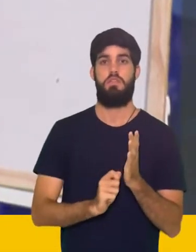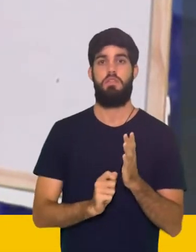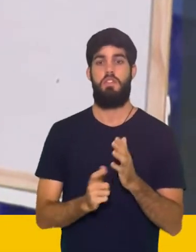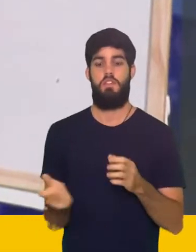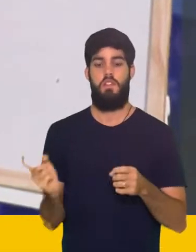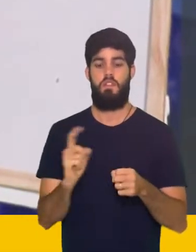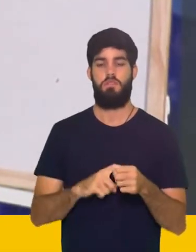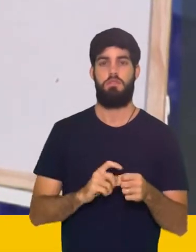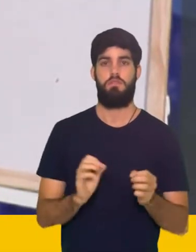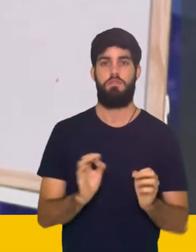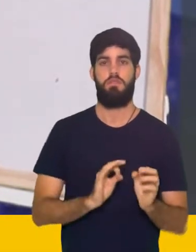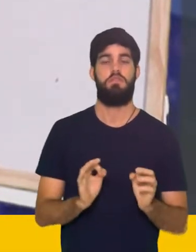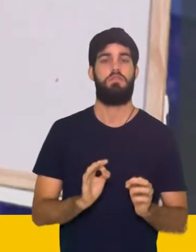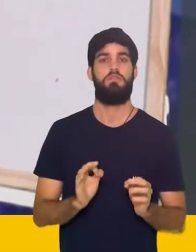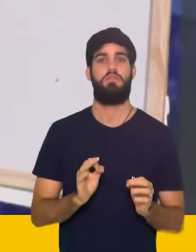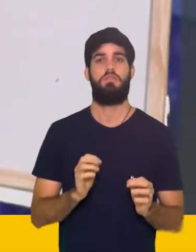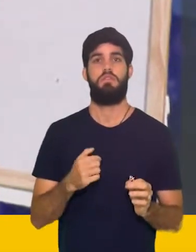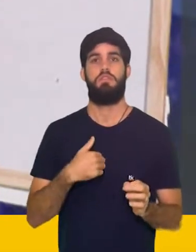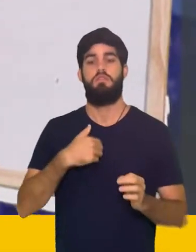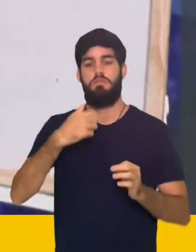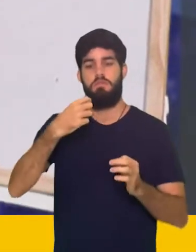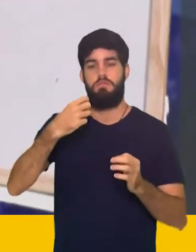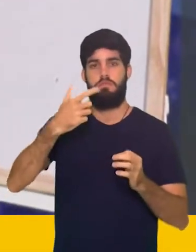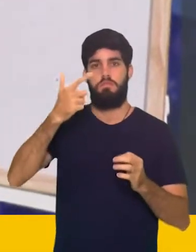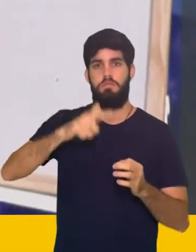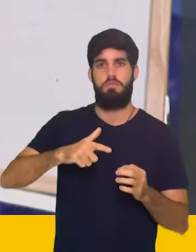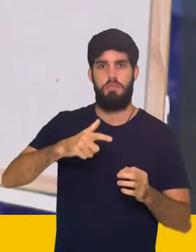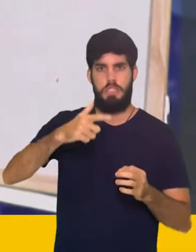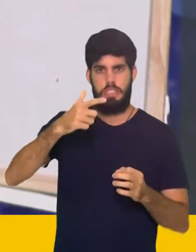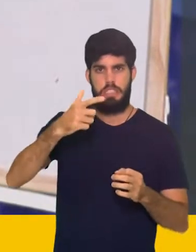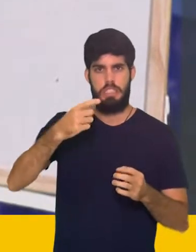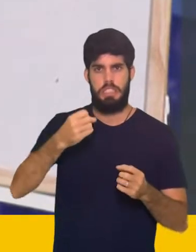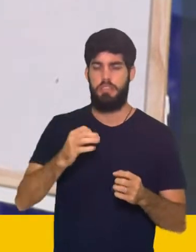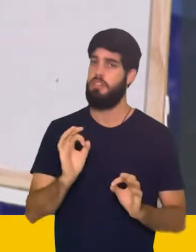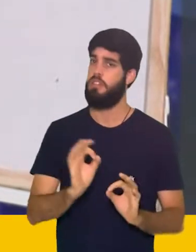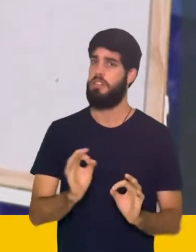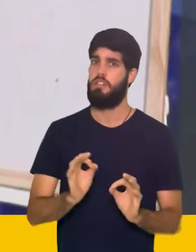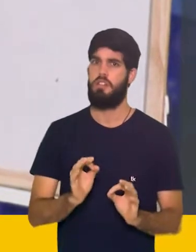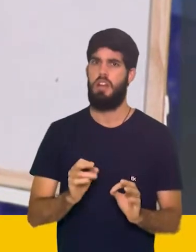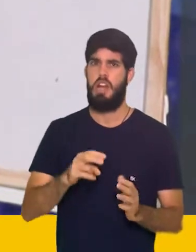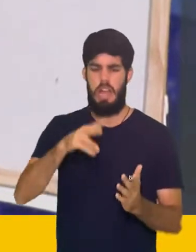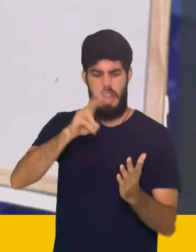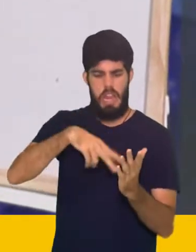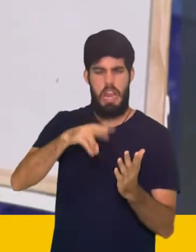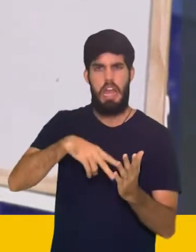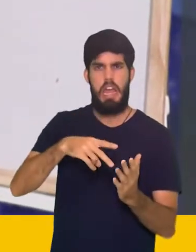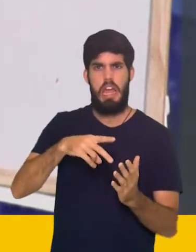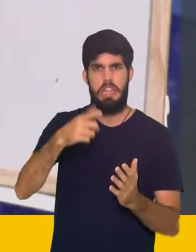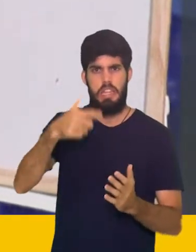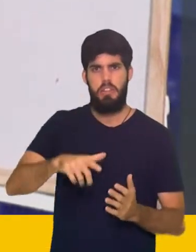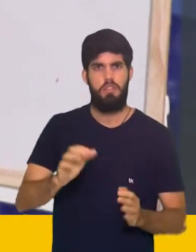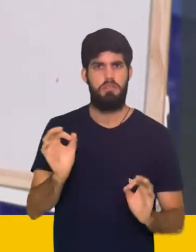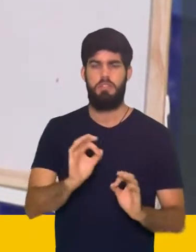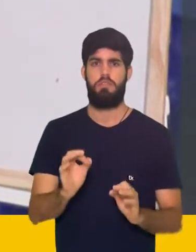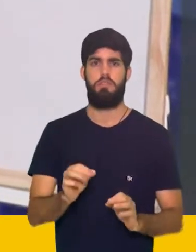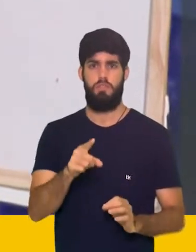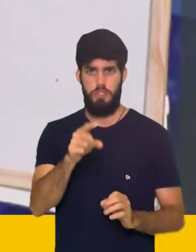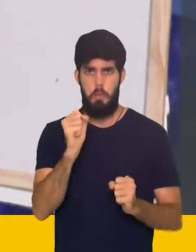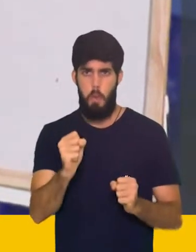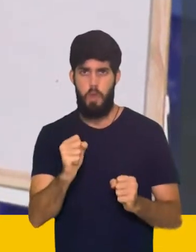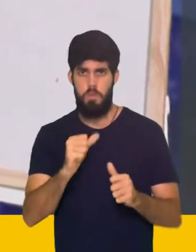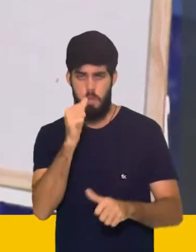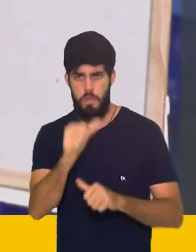mais voltar. Deixa eu reler minha redação. Não. Reler por quê? Você pode mudar? Não